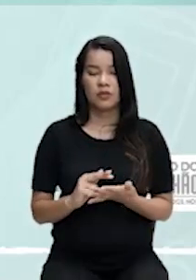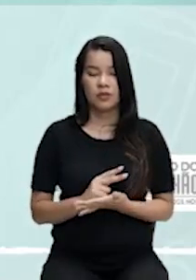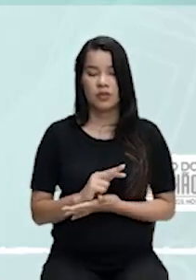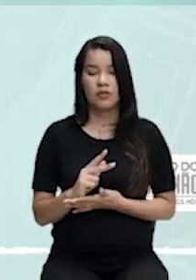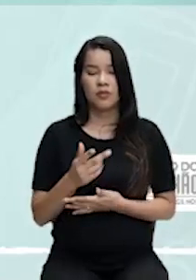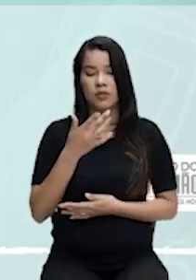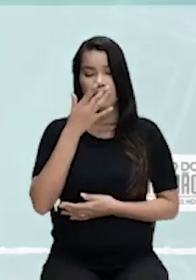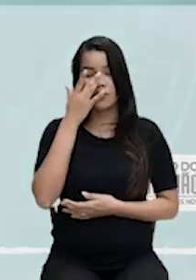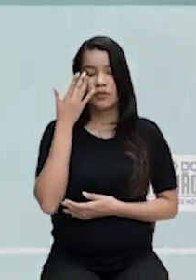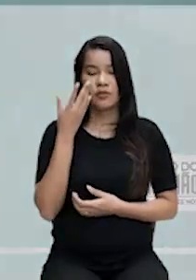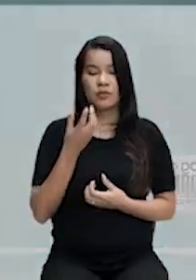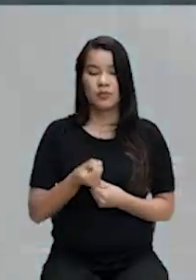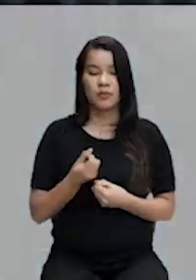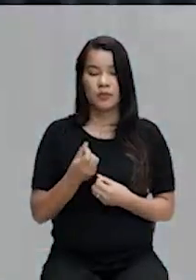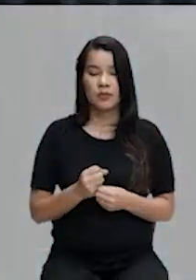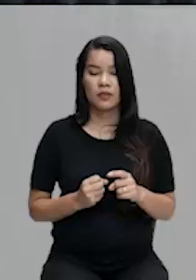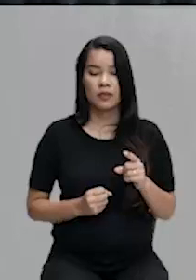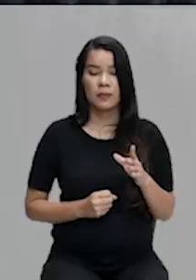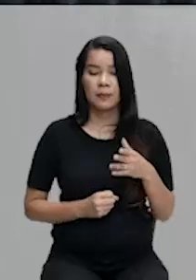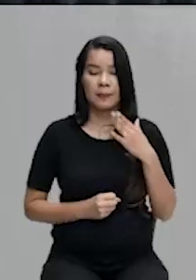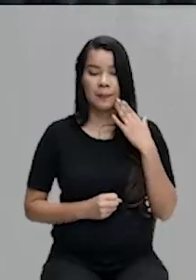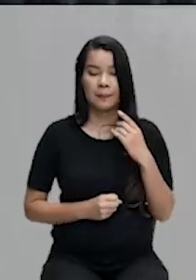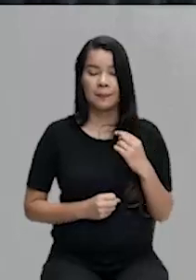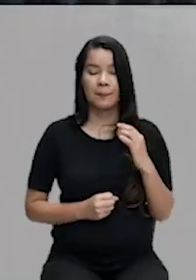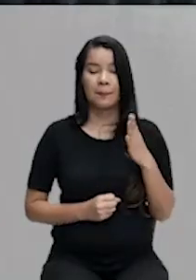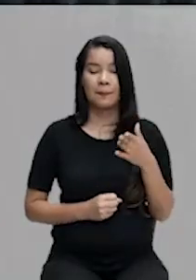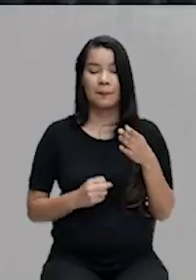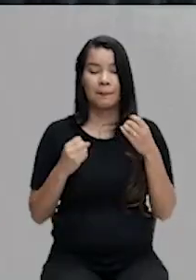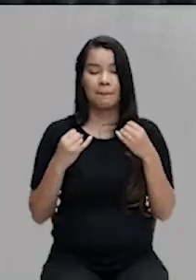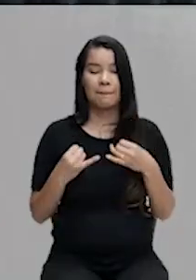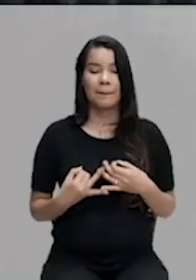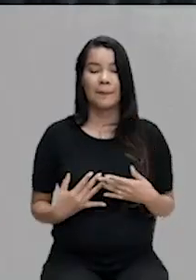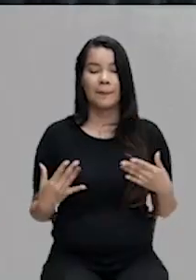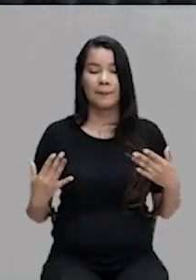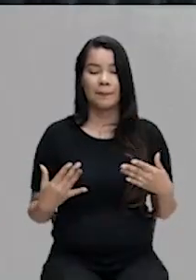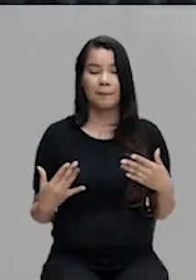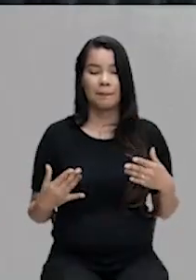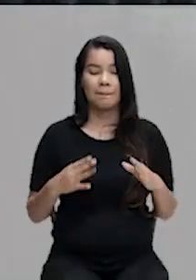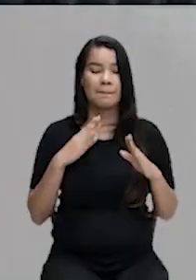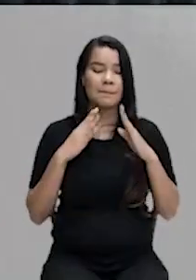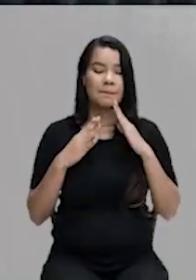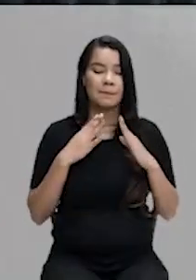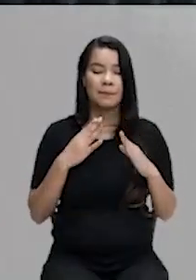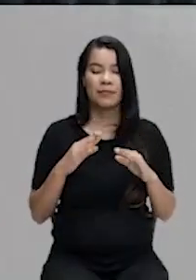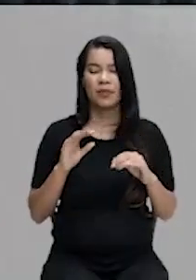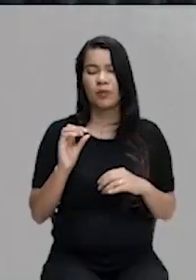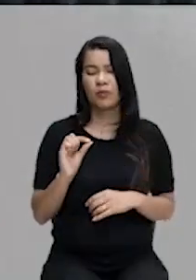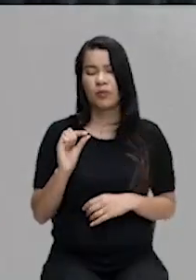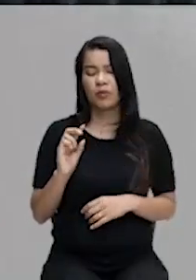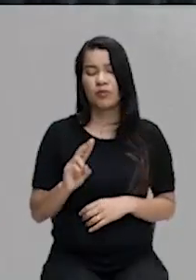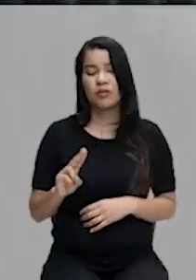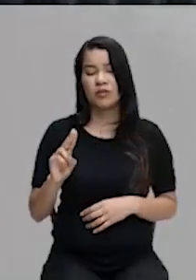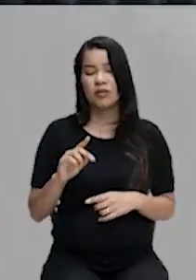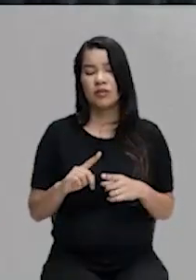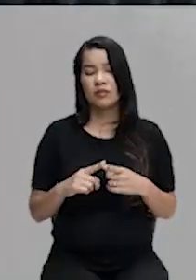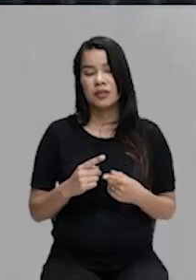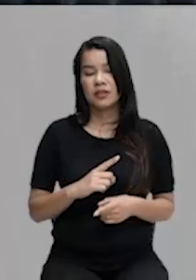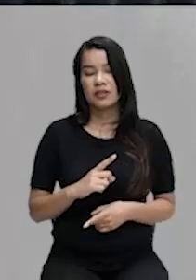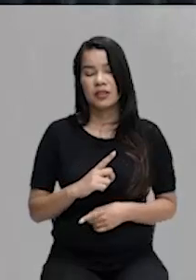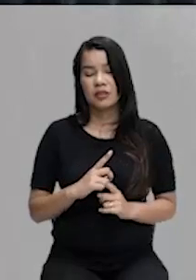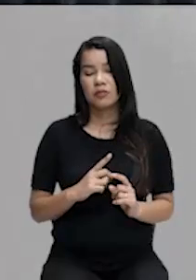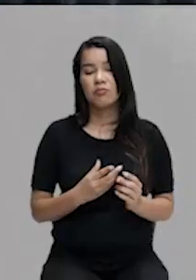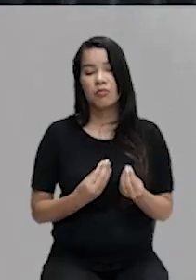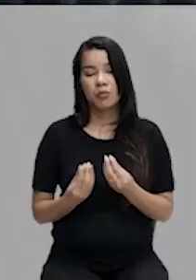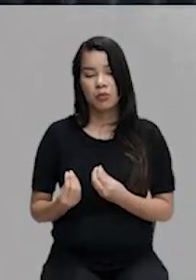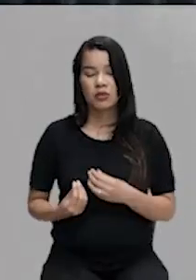baixassem, né? Como a gente sabe, eu falei para vocês, né? Atualmente o Facebook anda um pouco em desuso, mas ele ainda tem muitos usuários